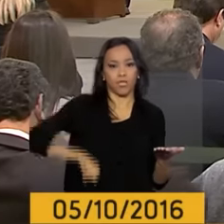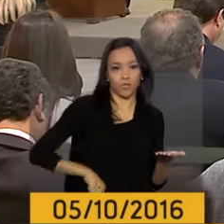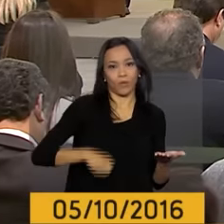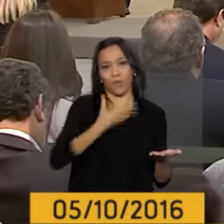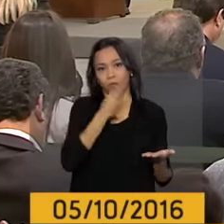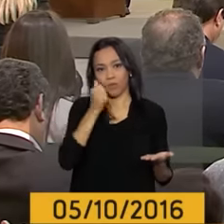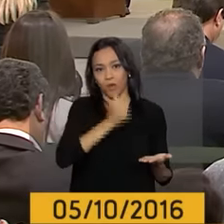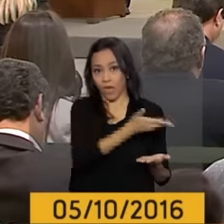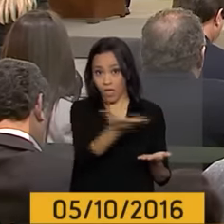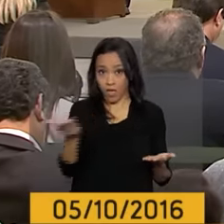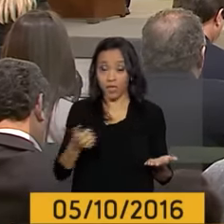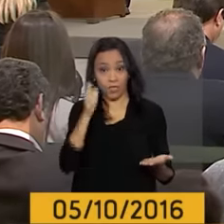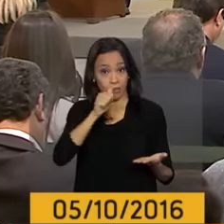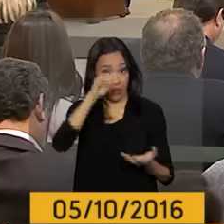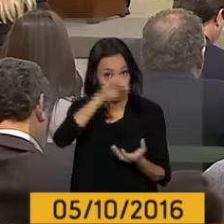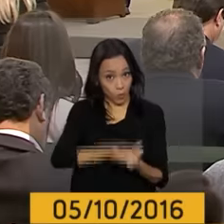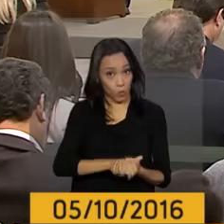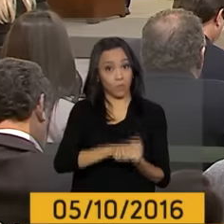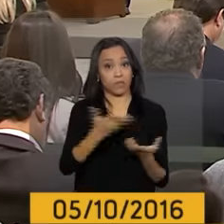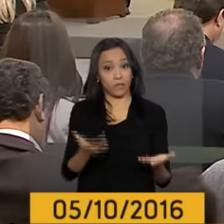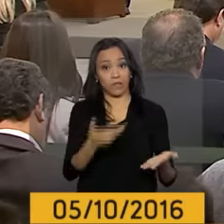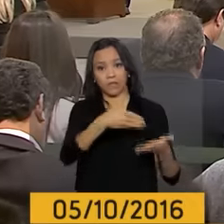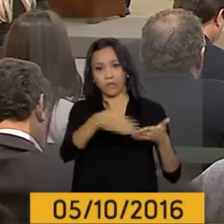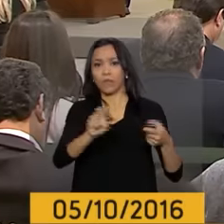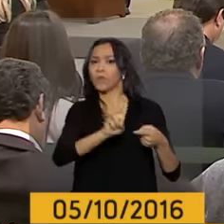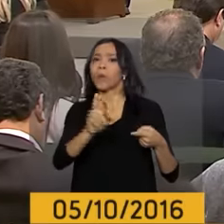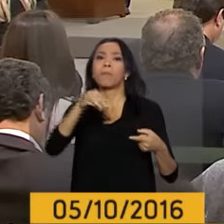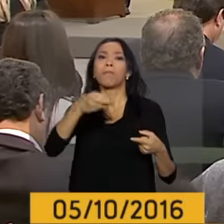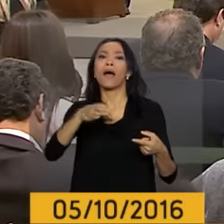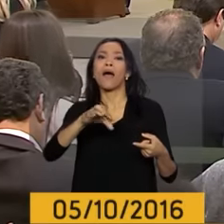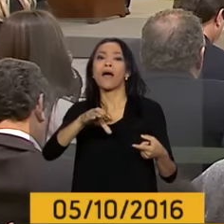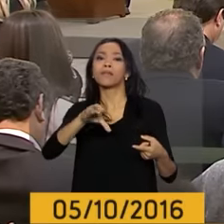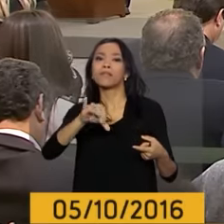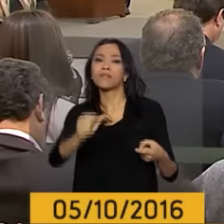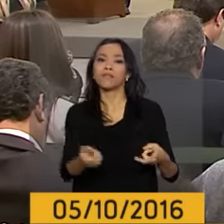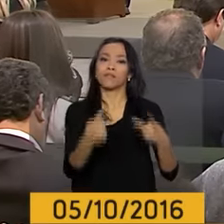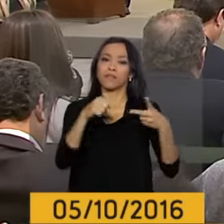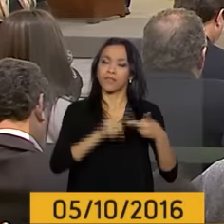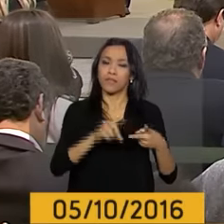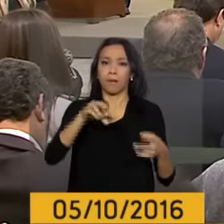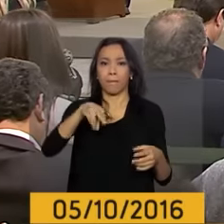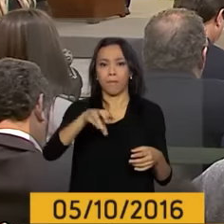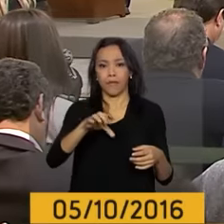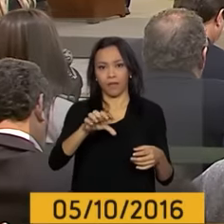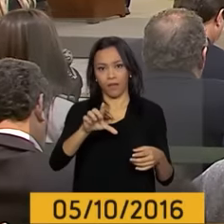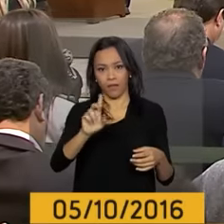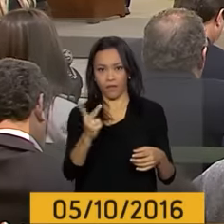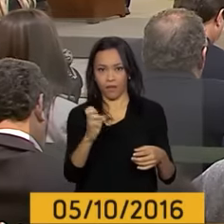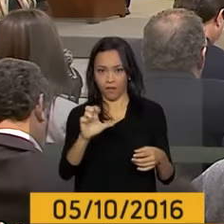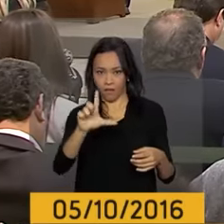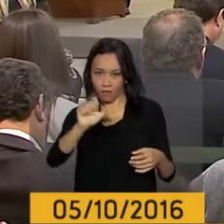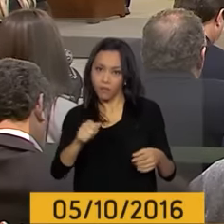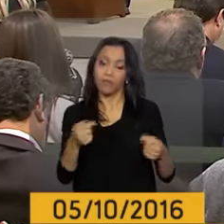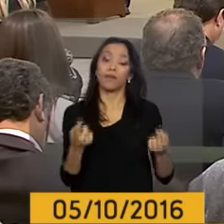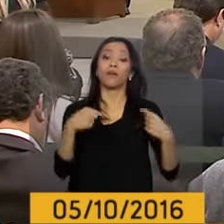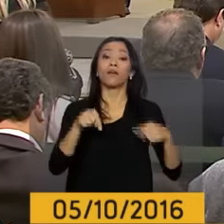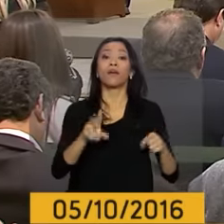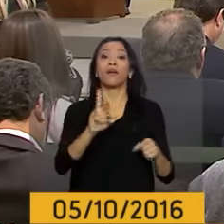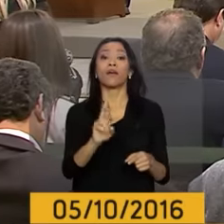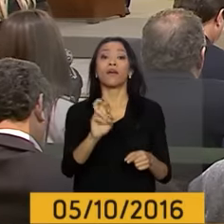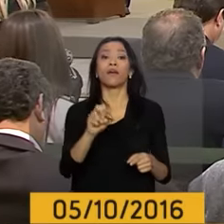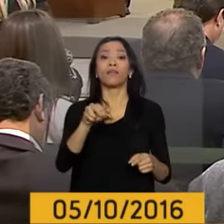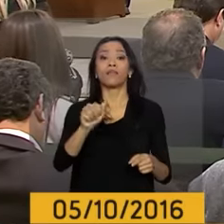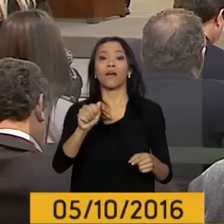embaixadores, as primeiras damas, a senhora Márcia Hollenberg, a senhora Maria Helena Sartori, a senhora